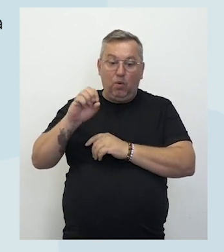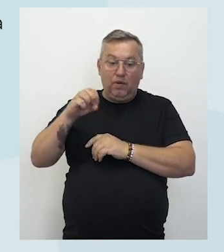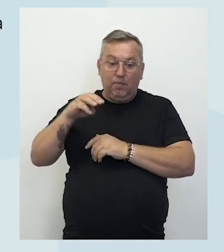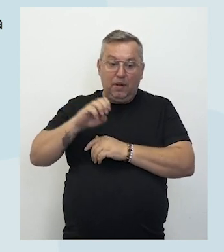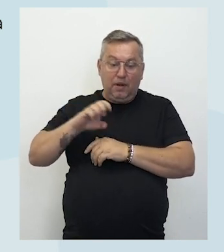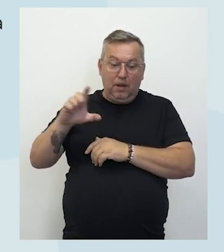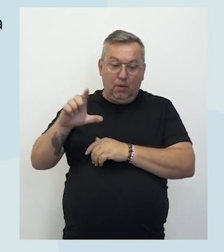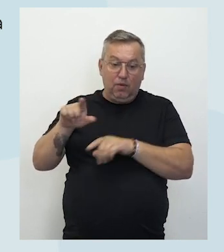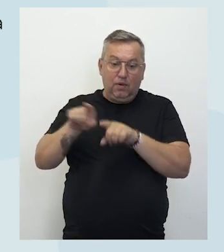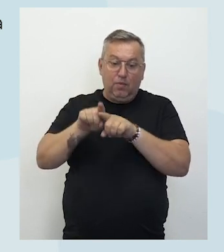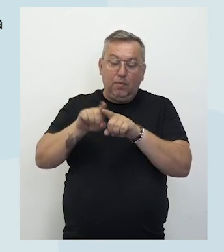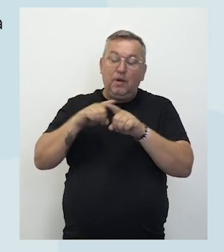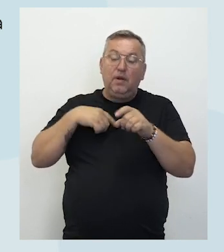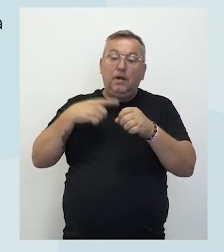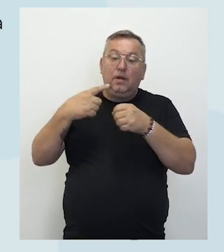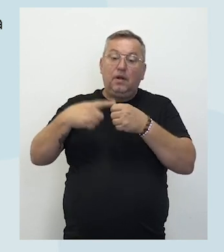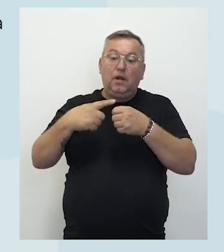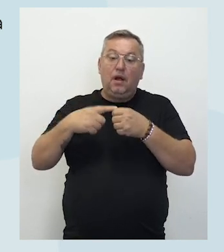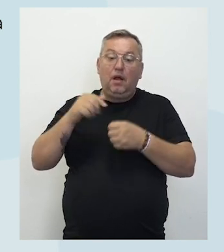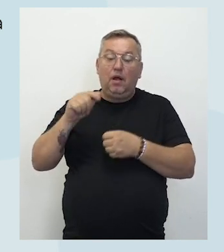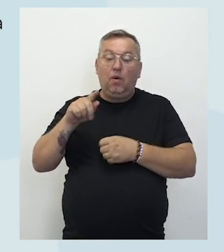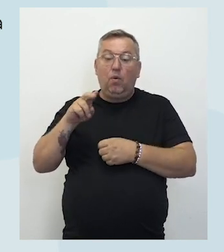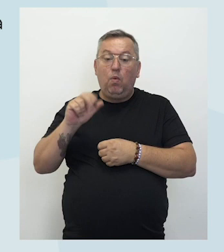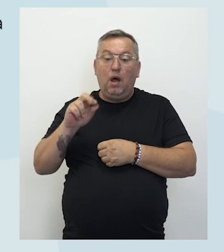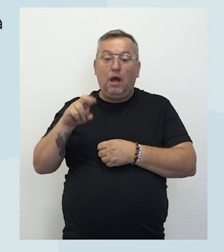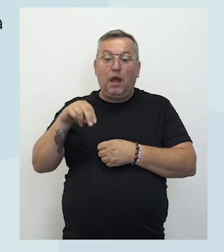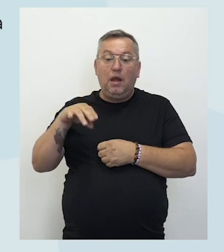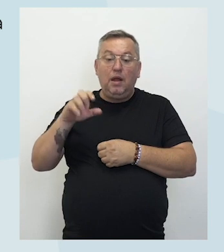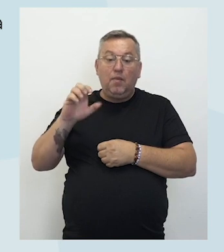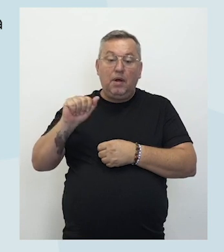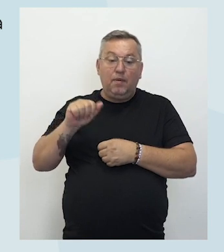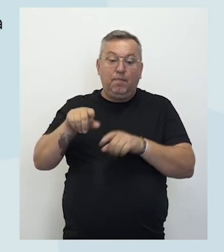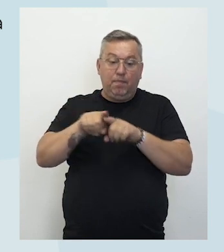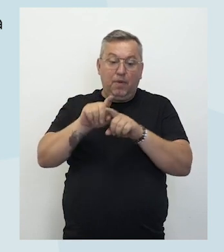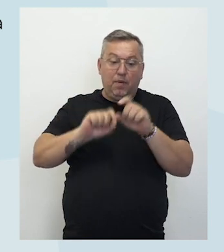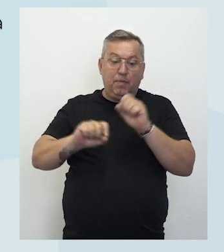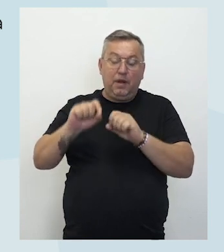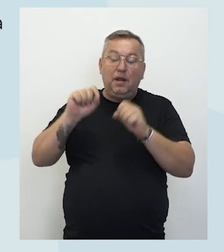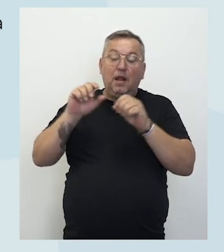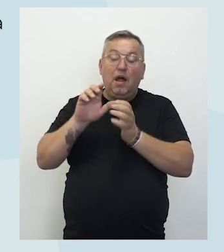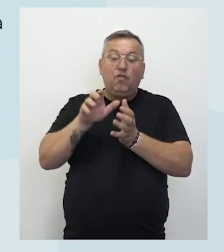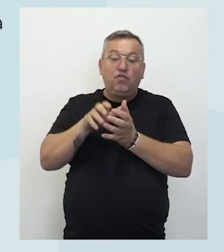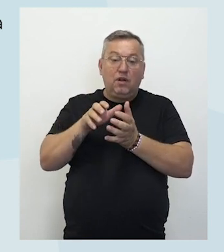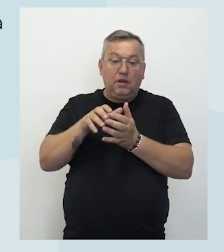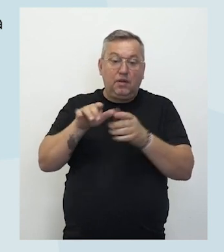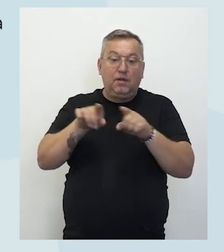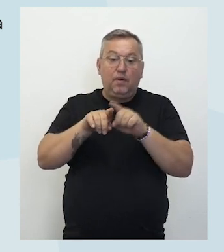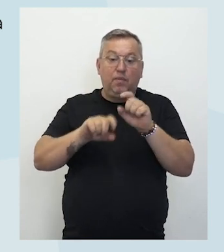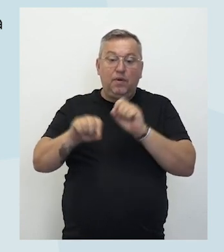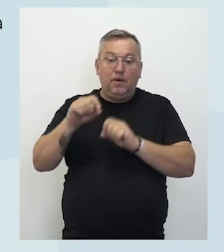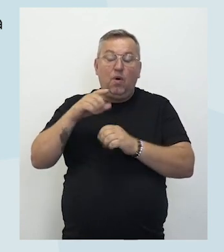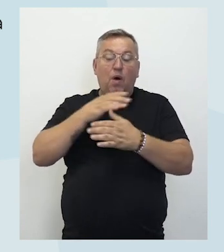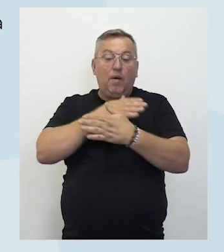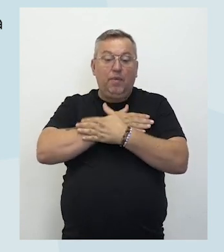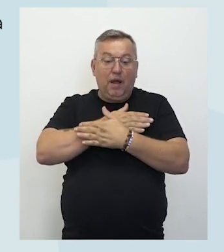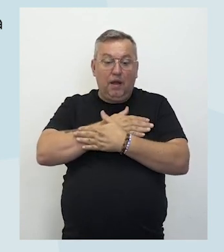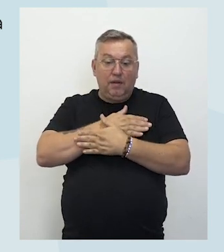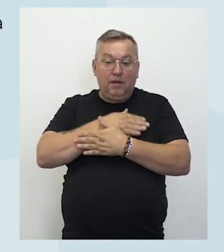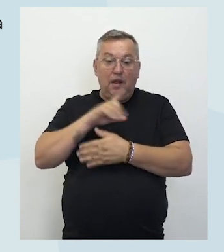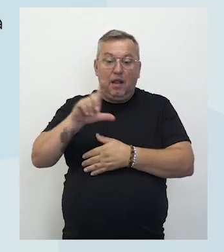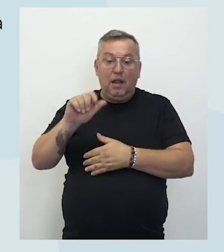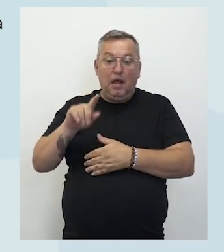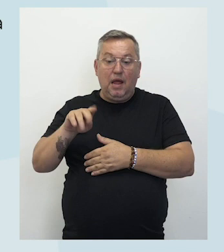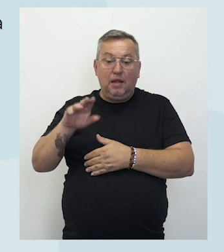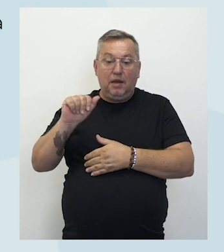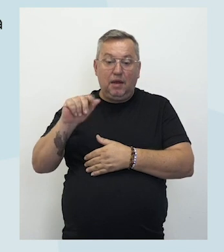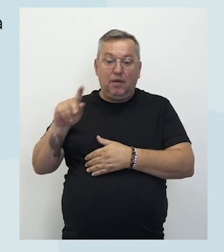Sobrinho, da cidade de Guararema, da diretoria, né, aí de Jacareí. Um grande abraço para a diretora Leandra e